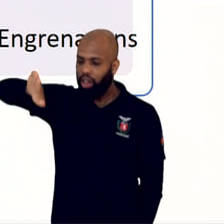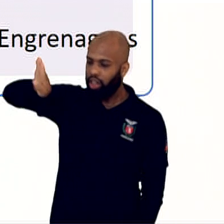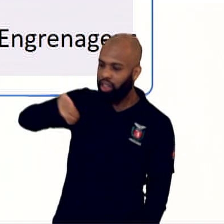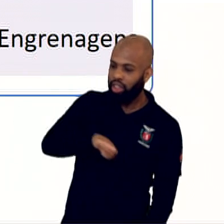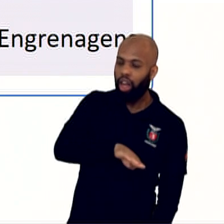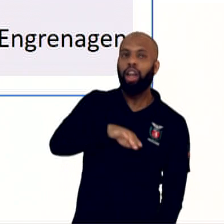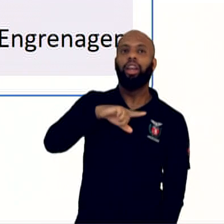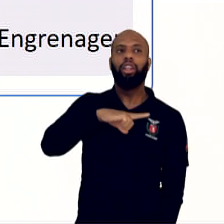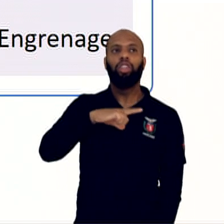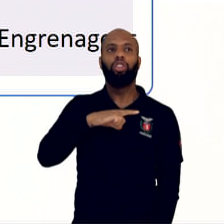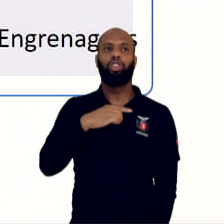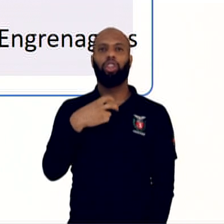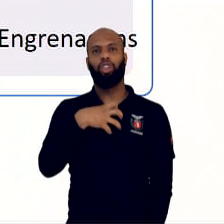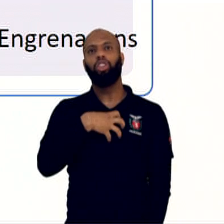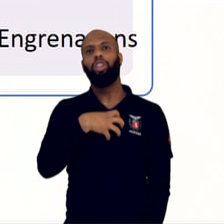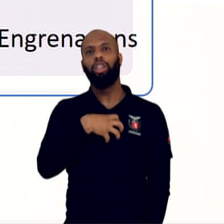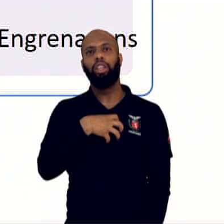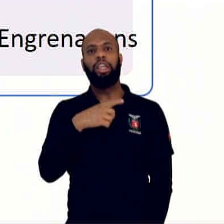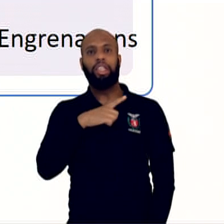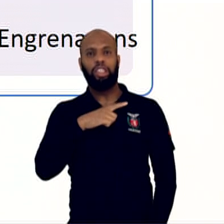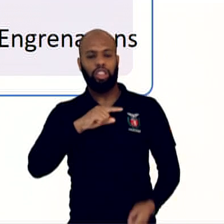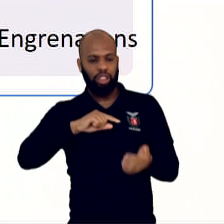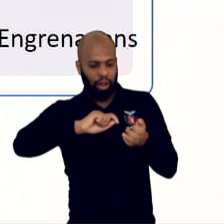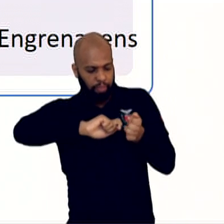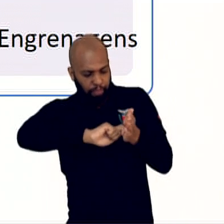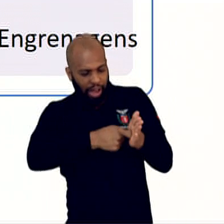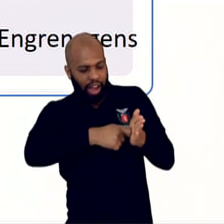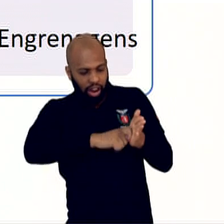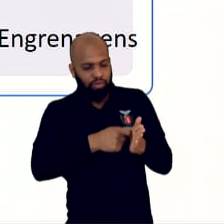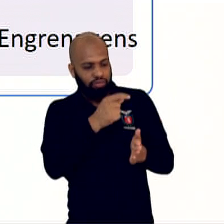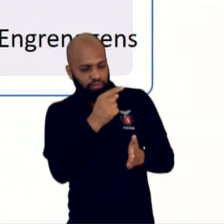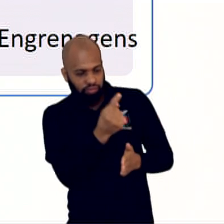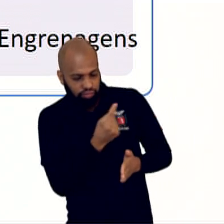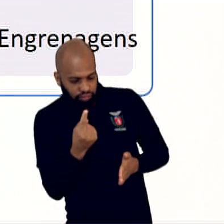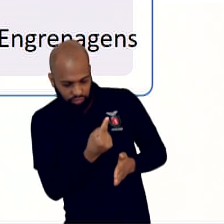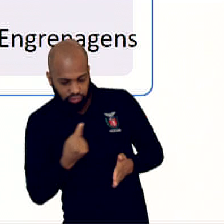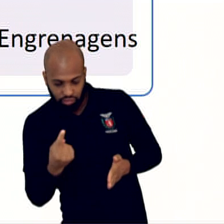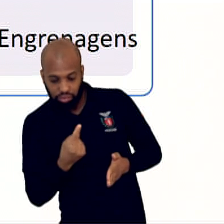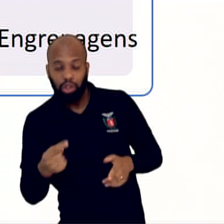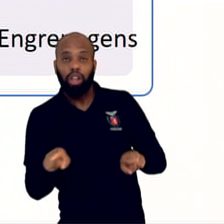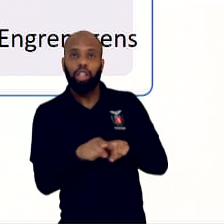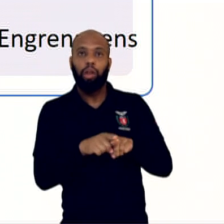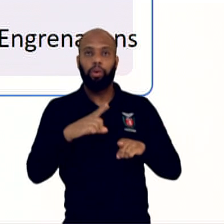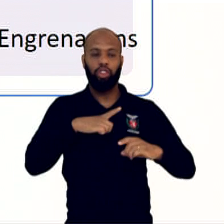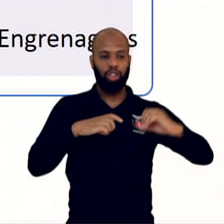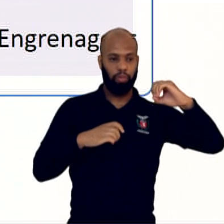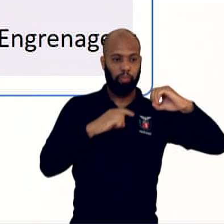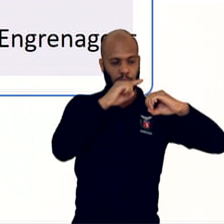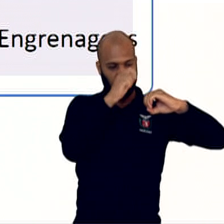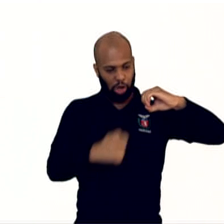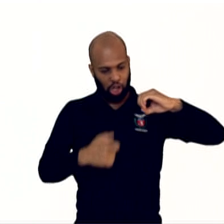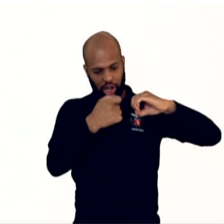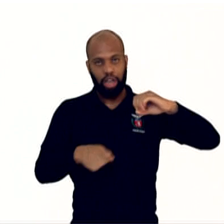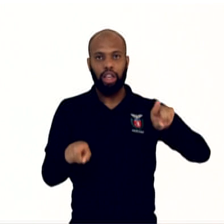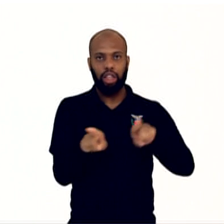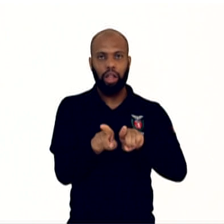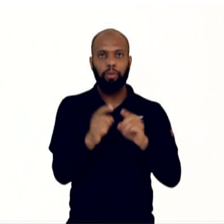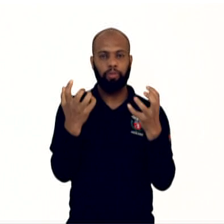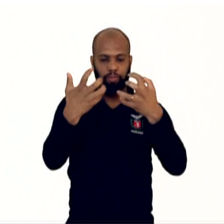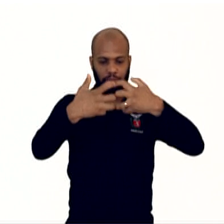especiais, a cunha e o parafuso. E ainda as rodas, que tem dois casos especiais também, as polias e as engrenagens.